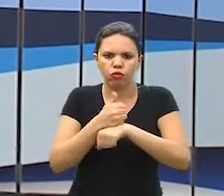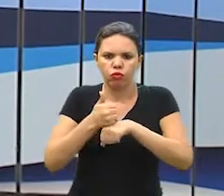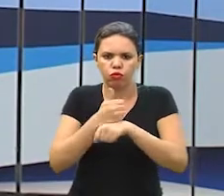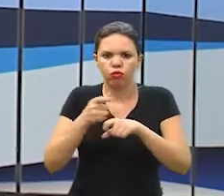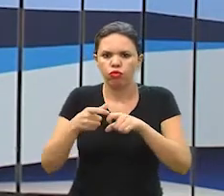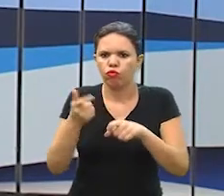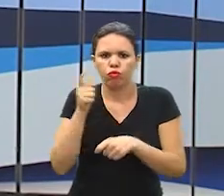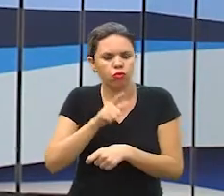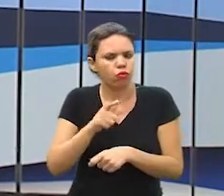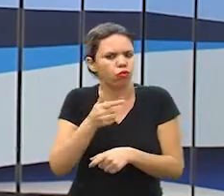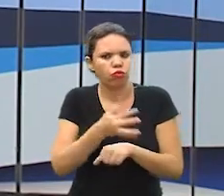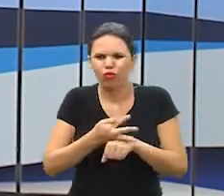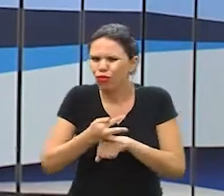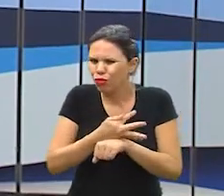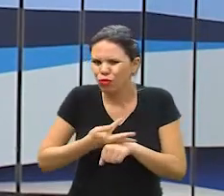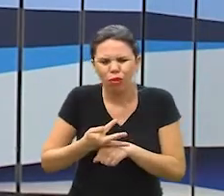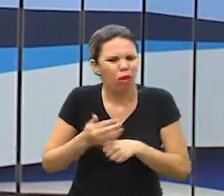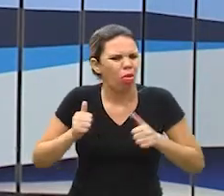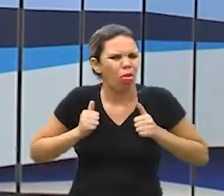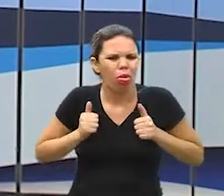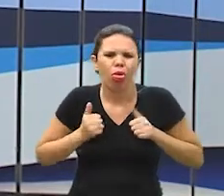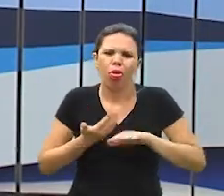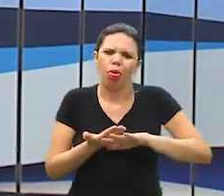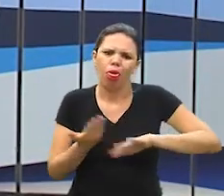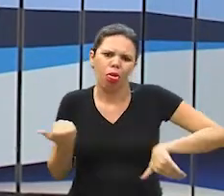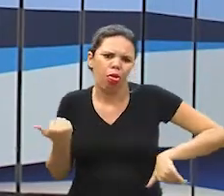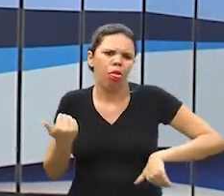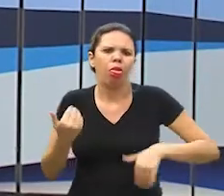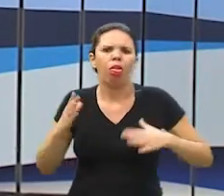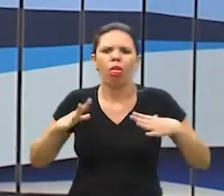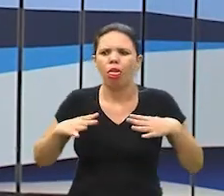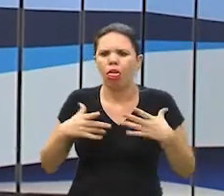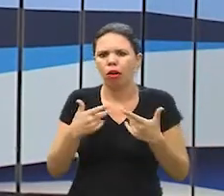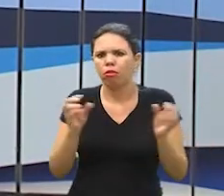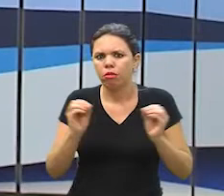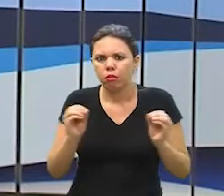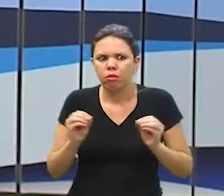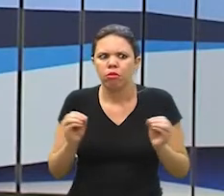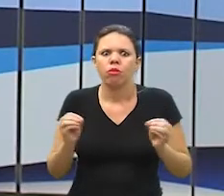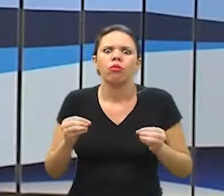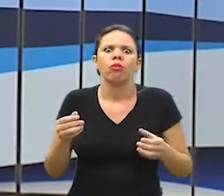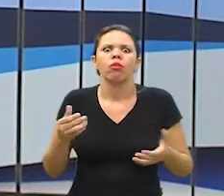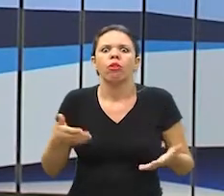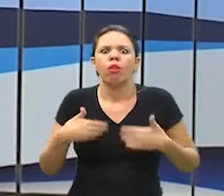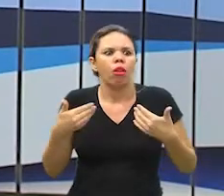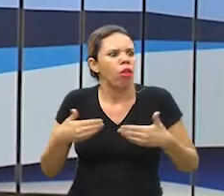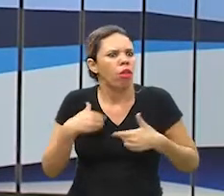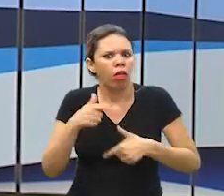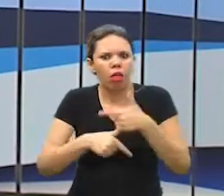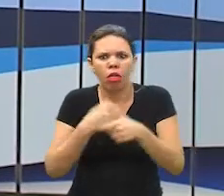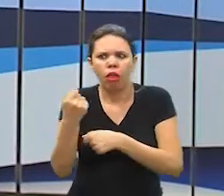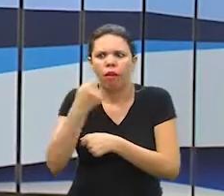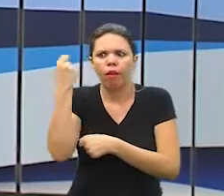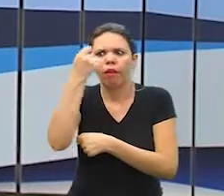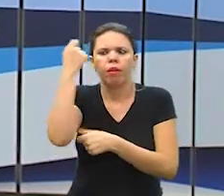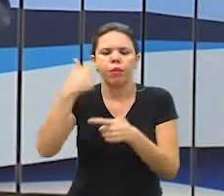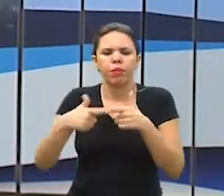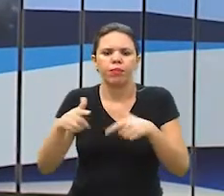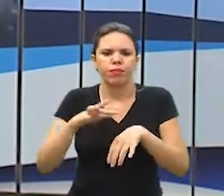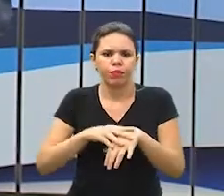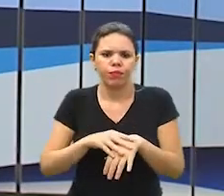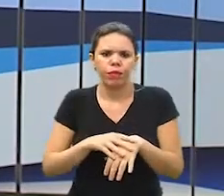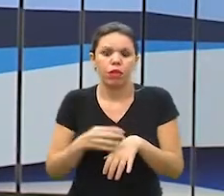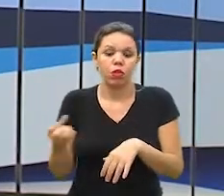não consegue ter férias, descanso, fôlego para poder enfrentar tantos casos graves de algo que é